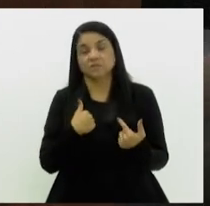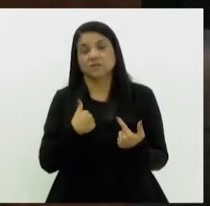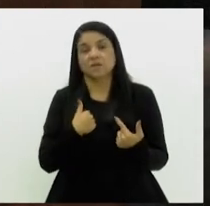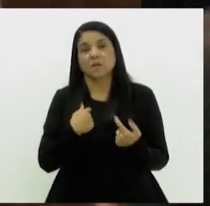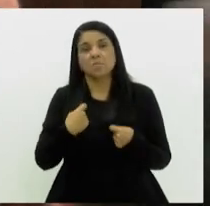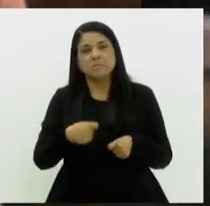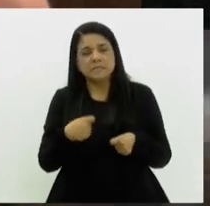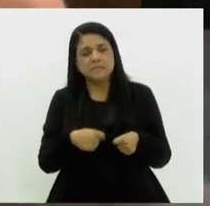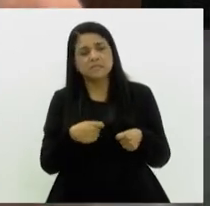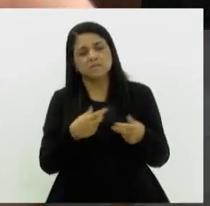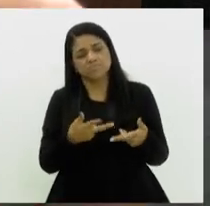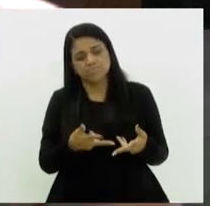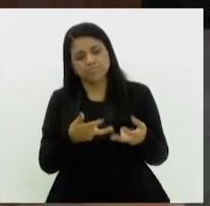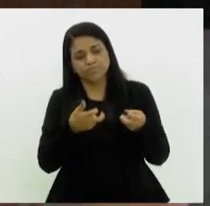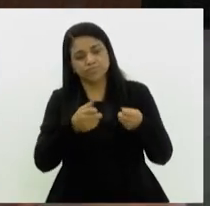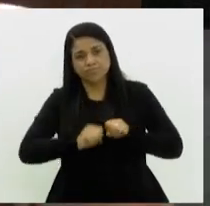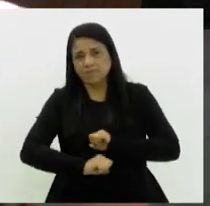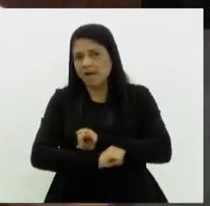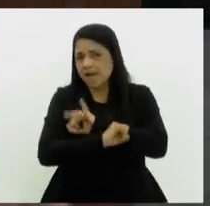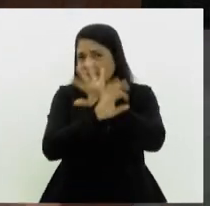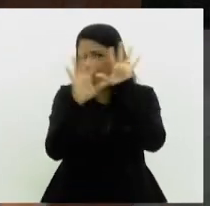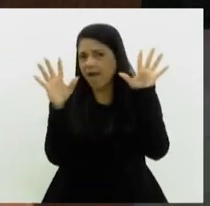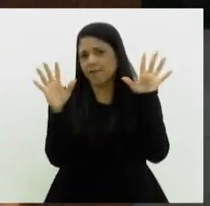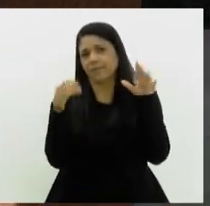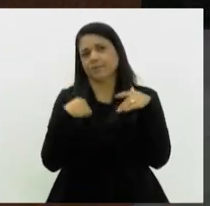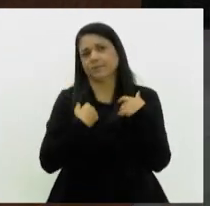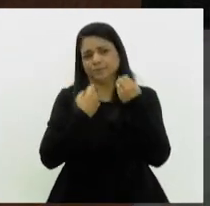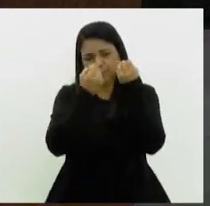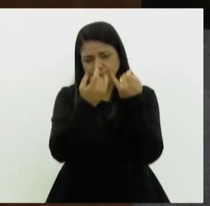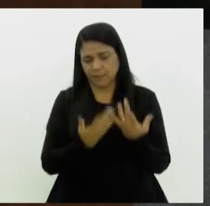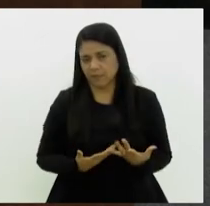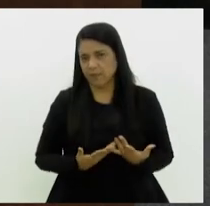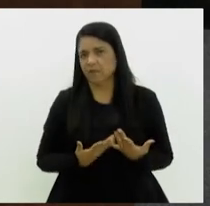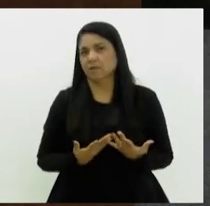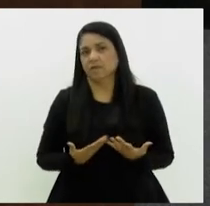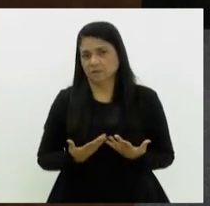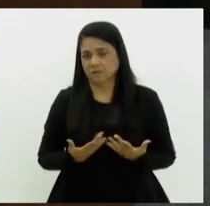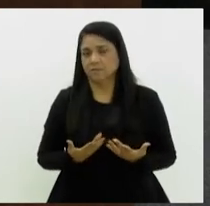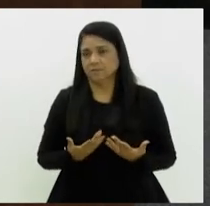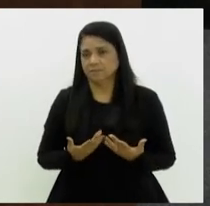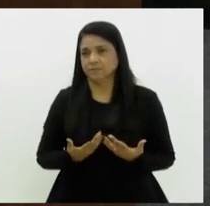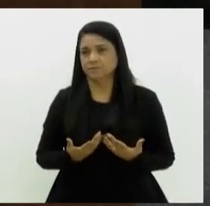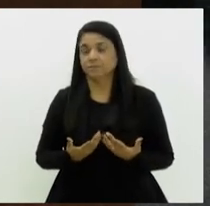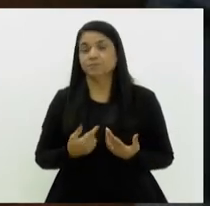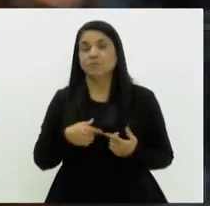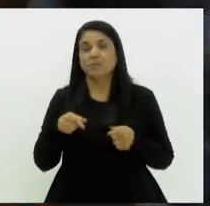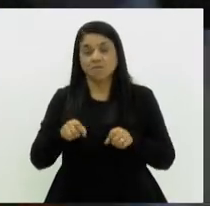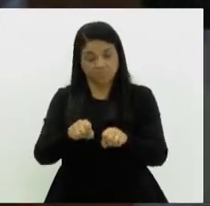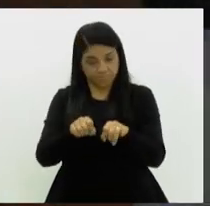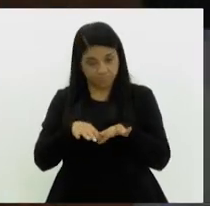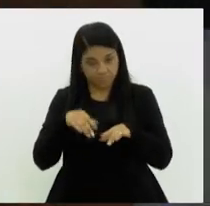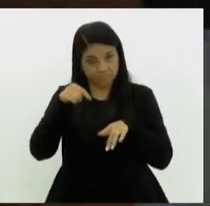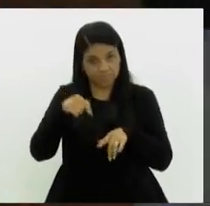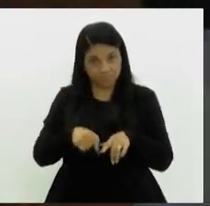questão bem clara. Aqui na Assembleia Legislativa, nós temos